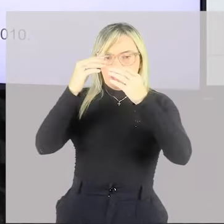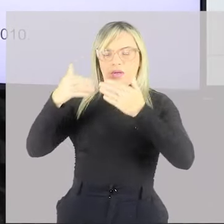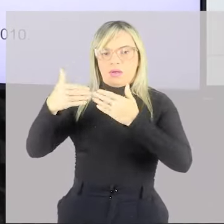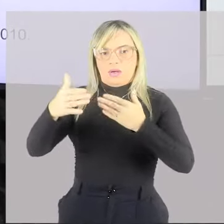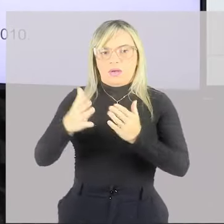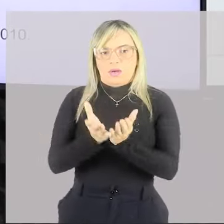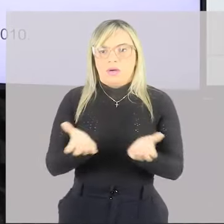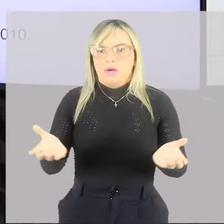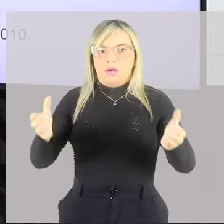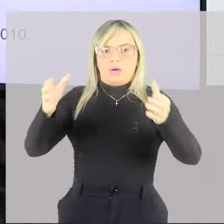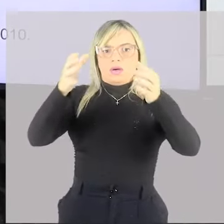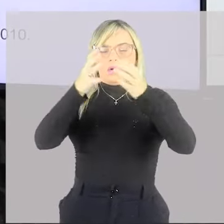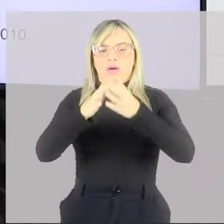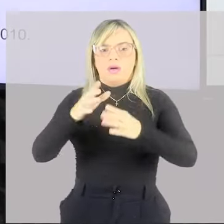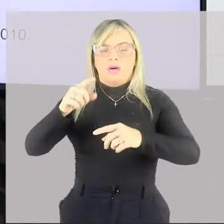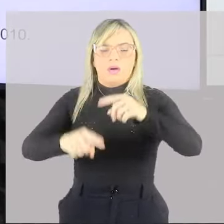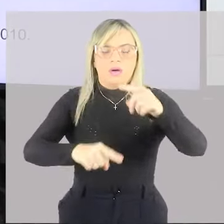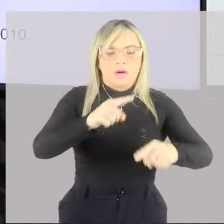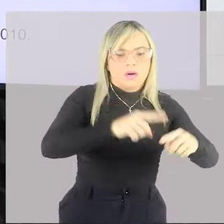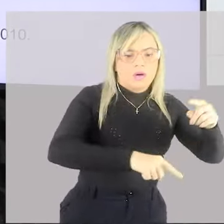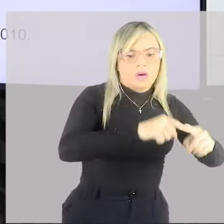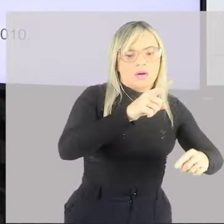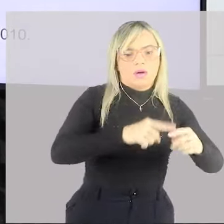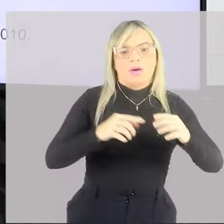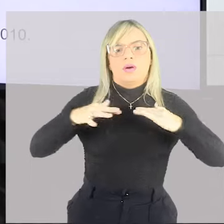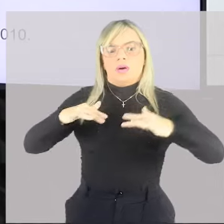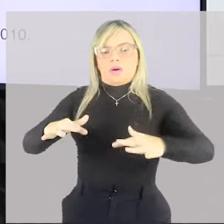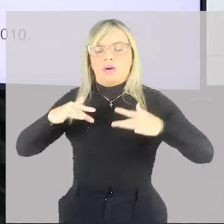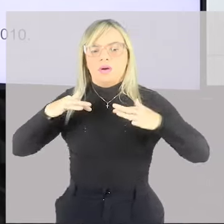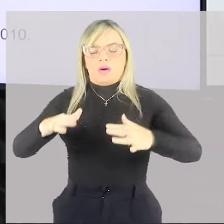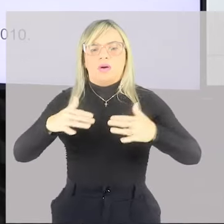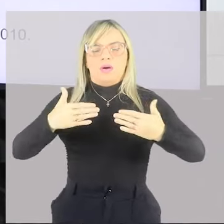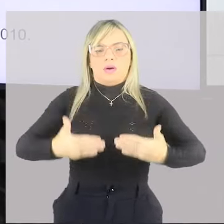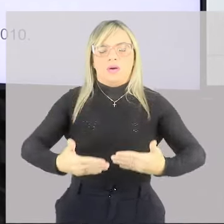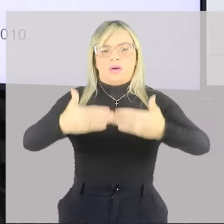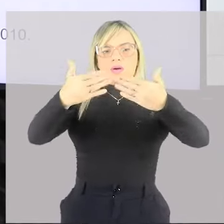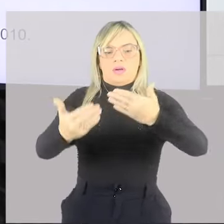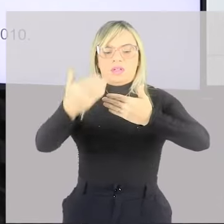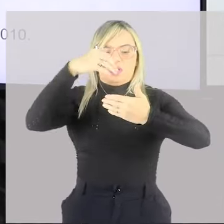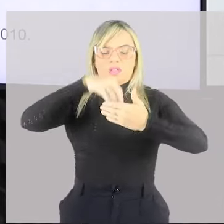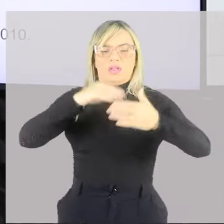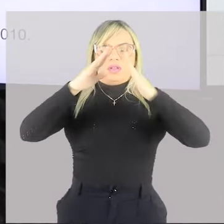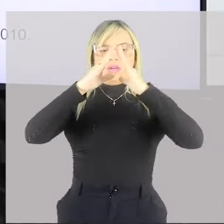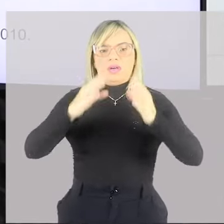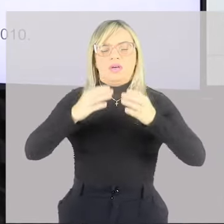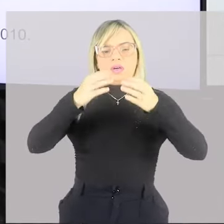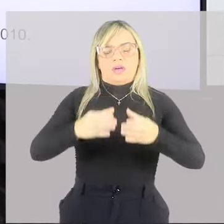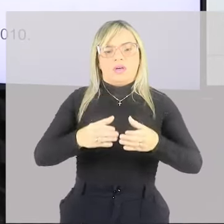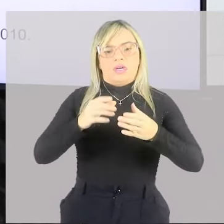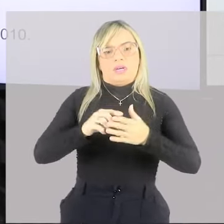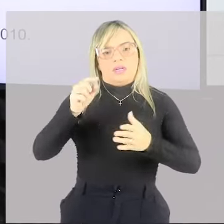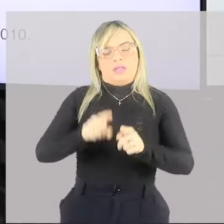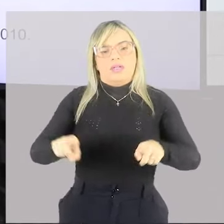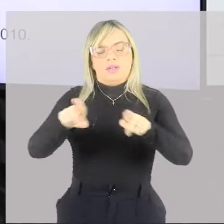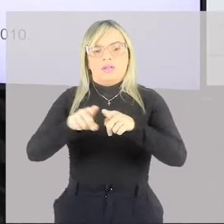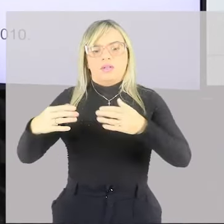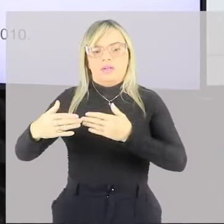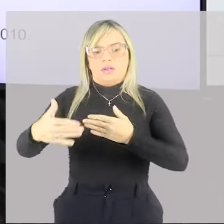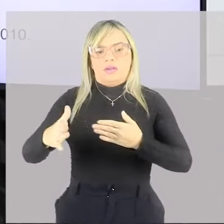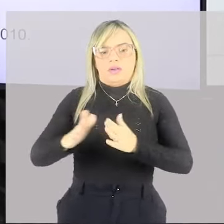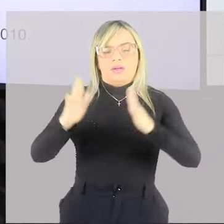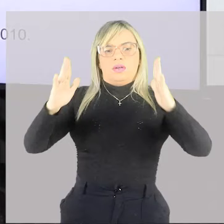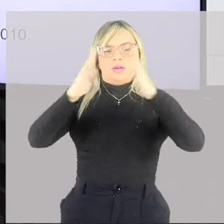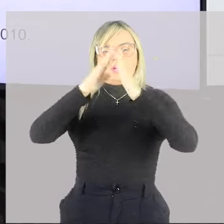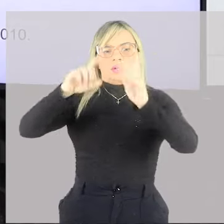eram objetos móveis na Roma antiga em paredes dentro das casas e do lado de fora e assim vai então você na Idade Média as igrejas tem